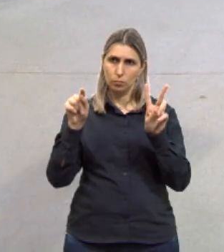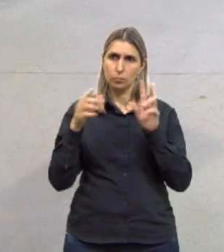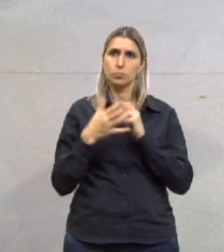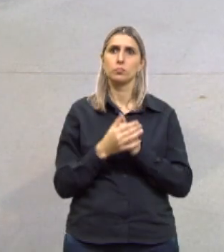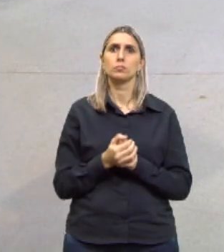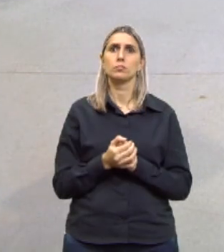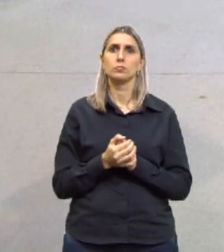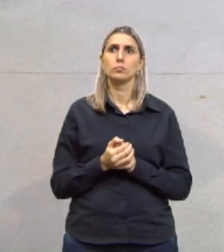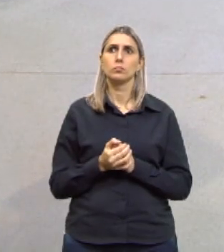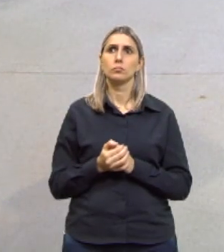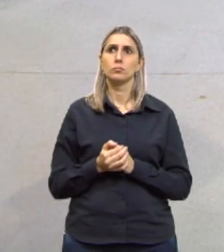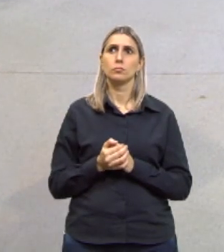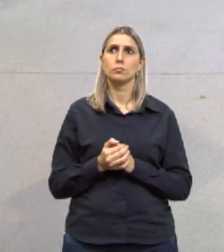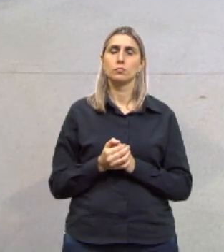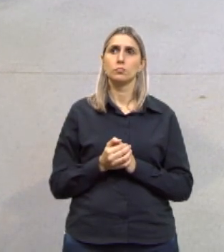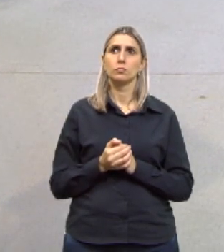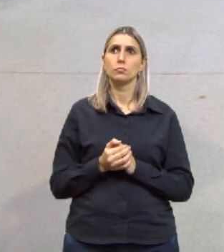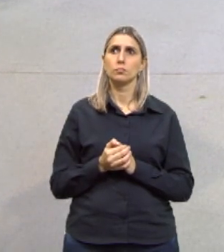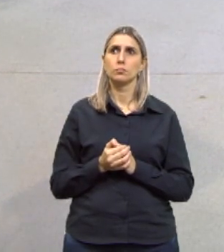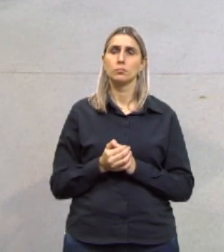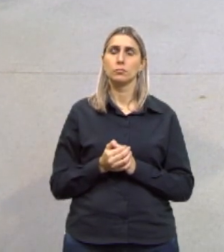outro quadro.